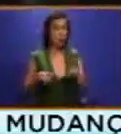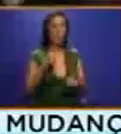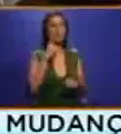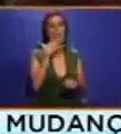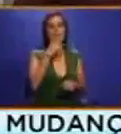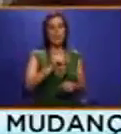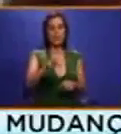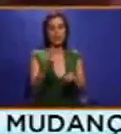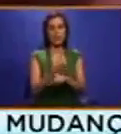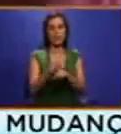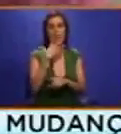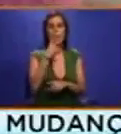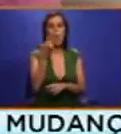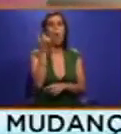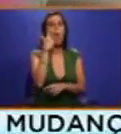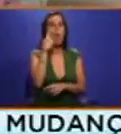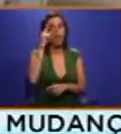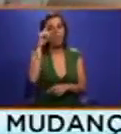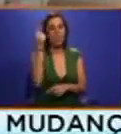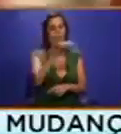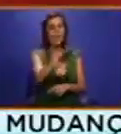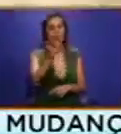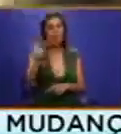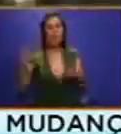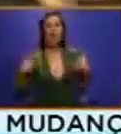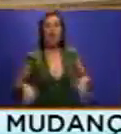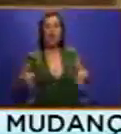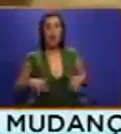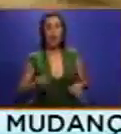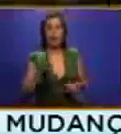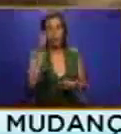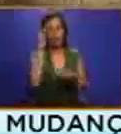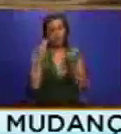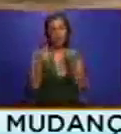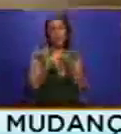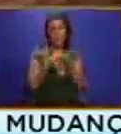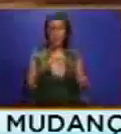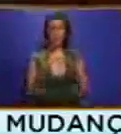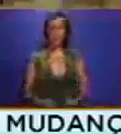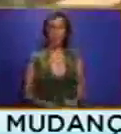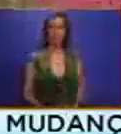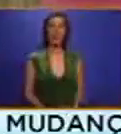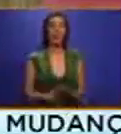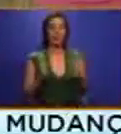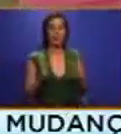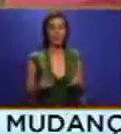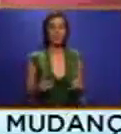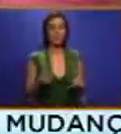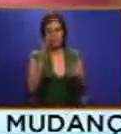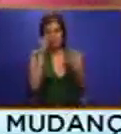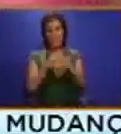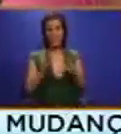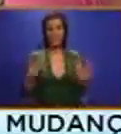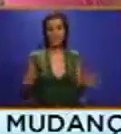Lúcia sozinha às compras vamos ver se sabe escolher quais as roupas que mais fazem por ela olha Sem